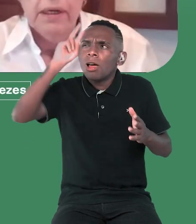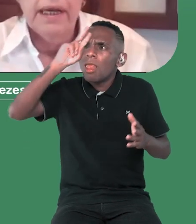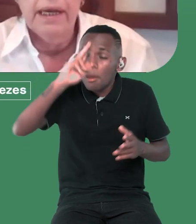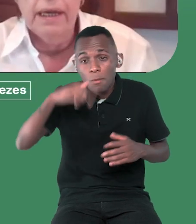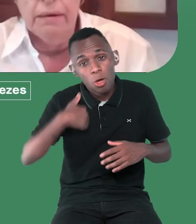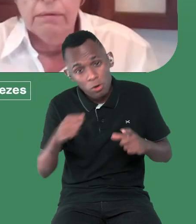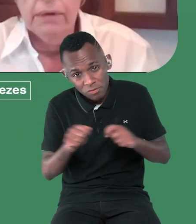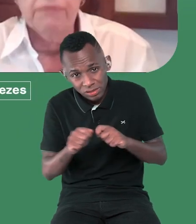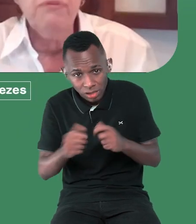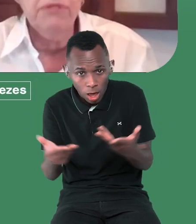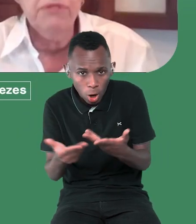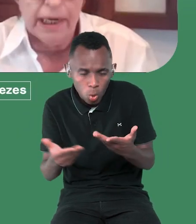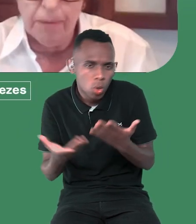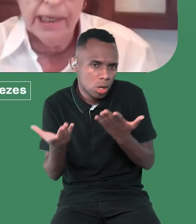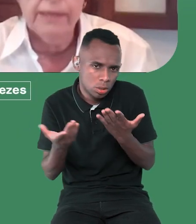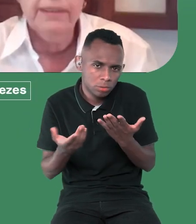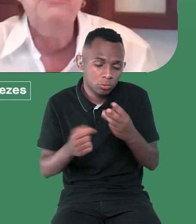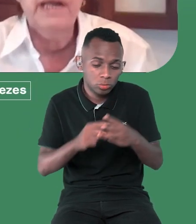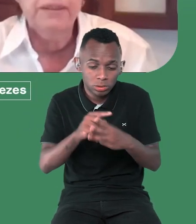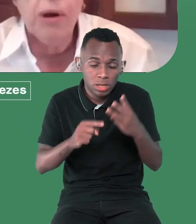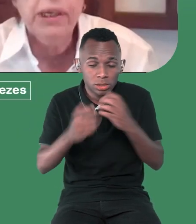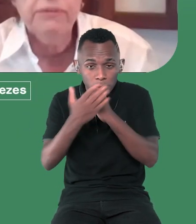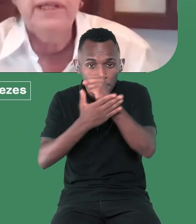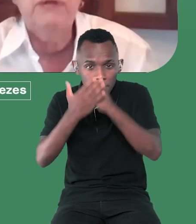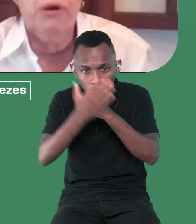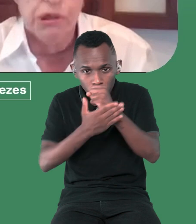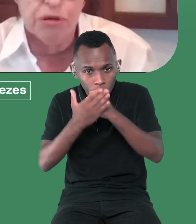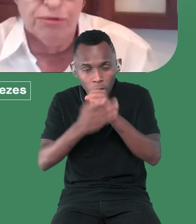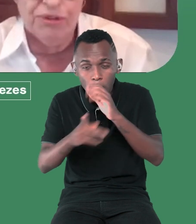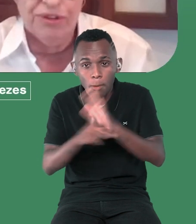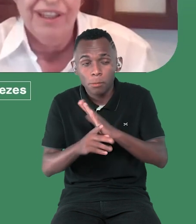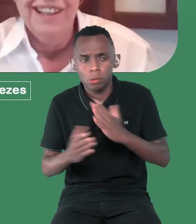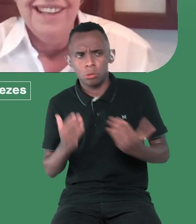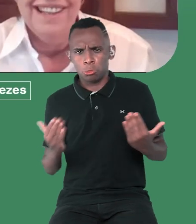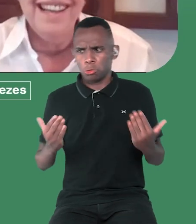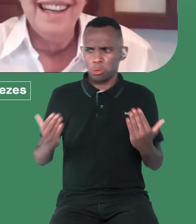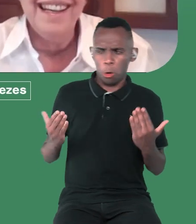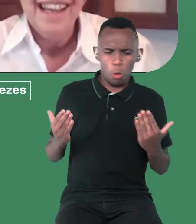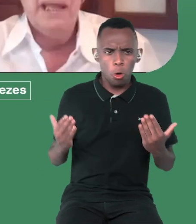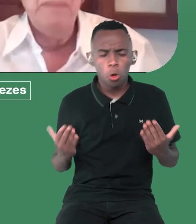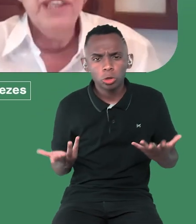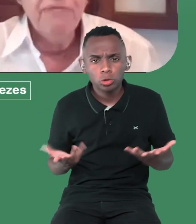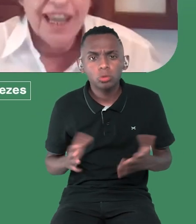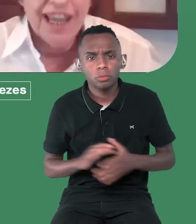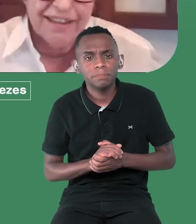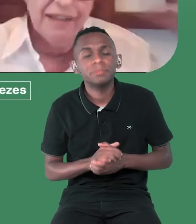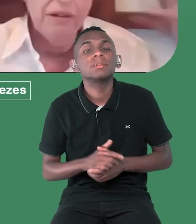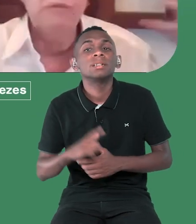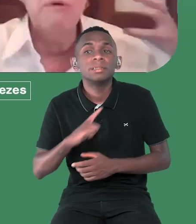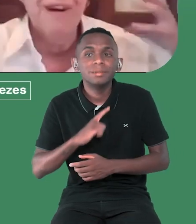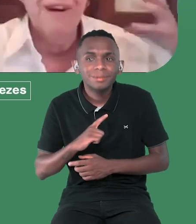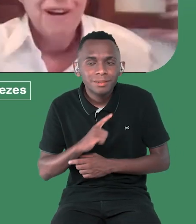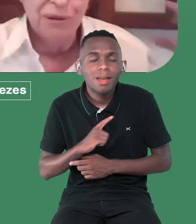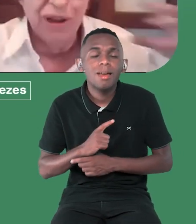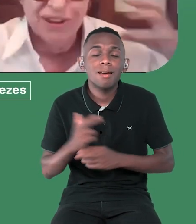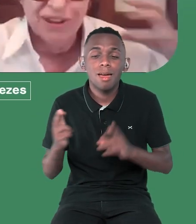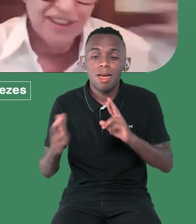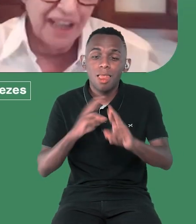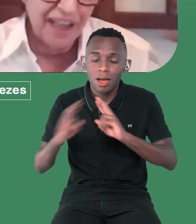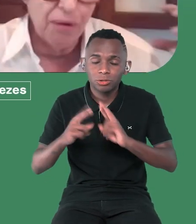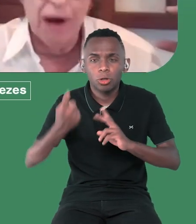agora um livro com os Três Porquinhos, que é Os Três Porquinhos Neuróticos, que tem muito a ver assim, com